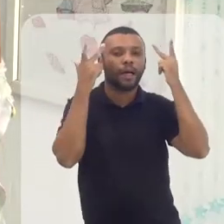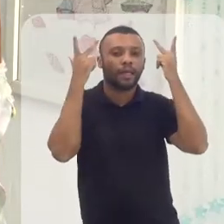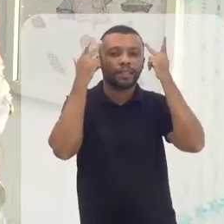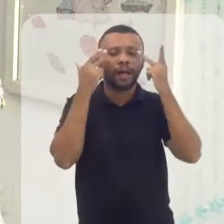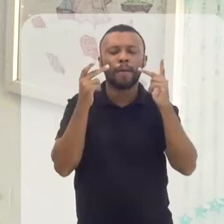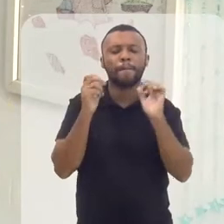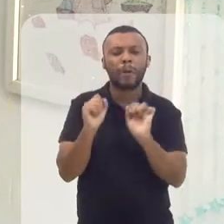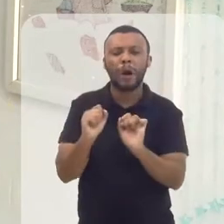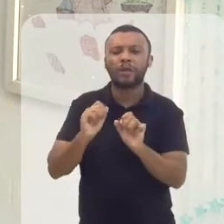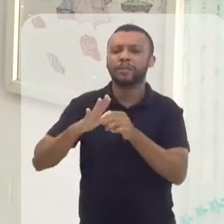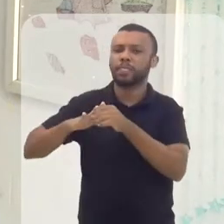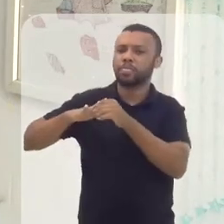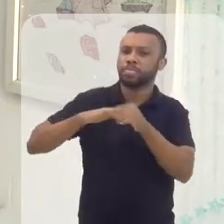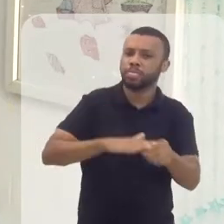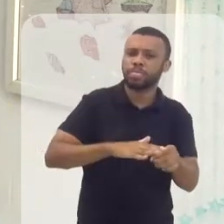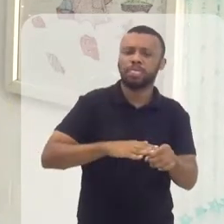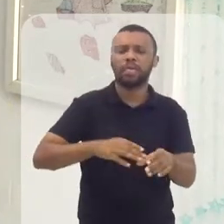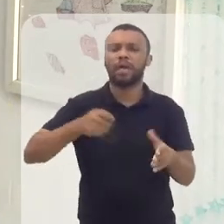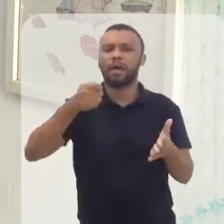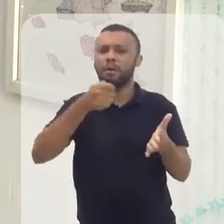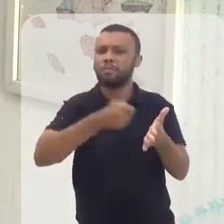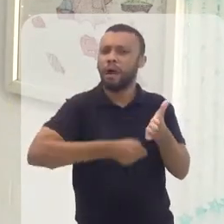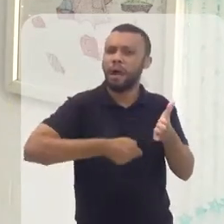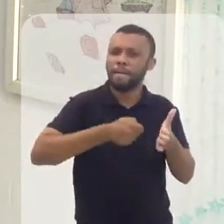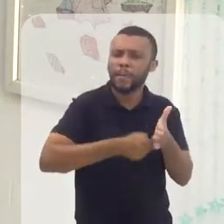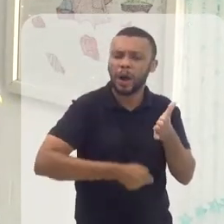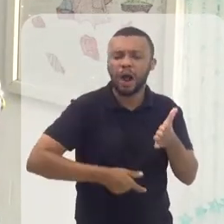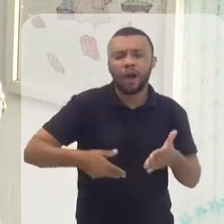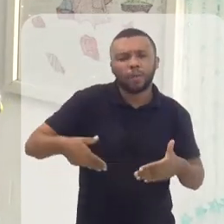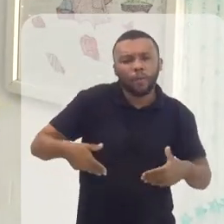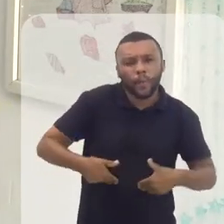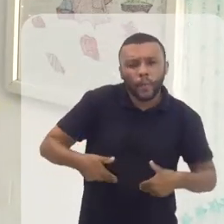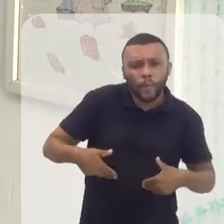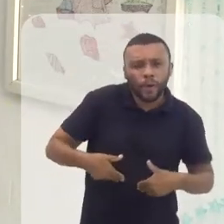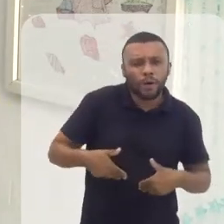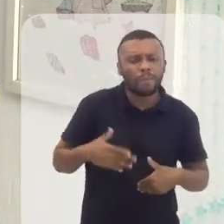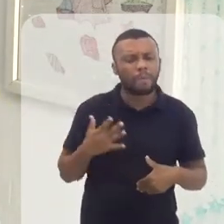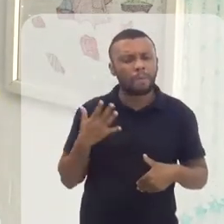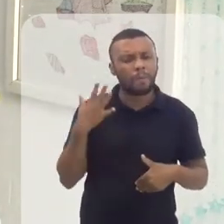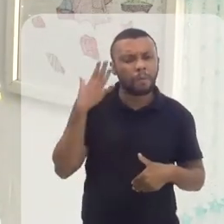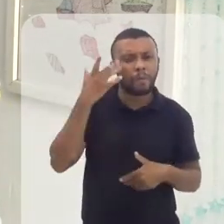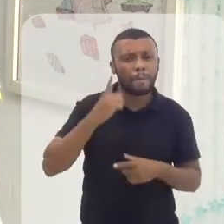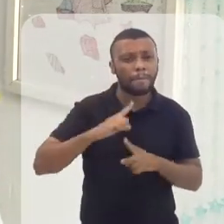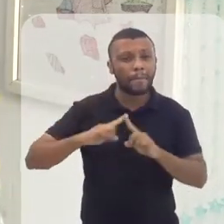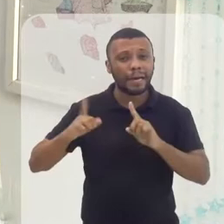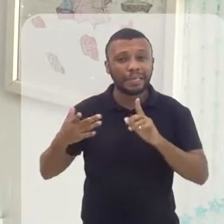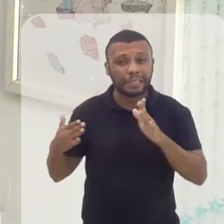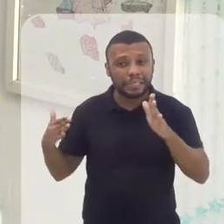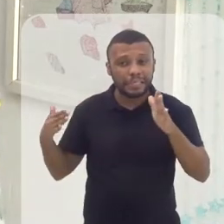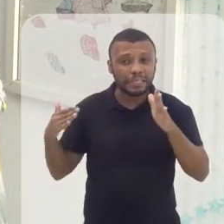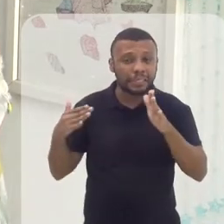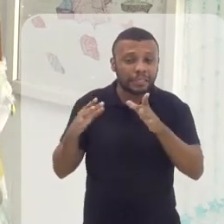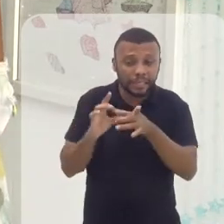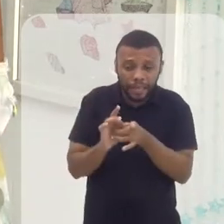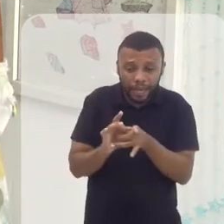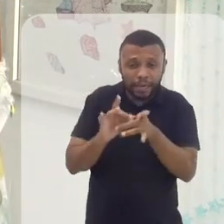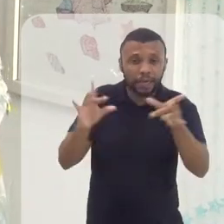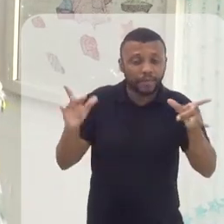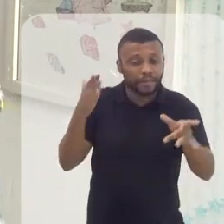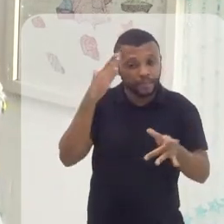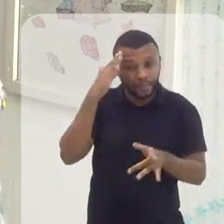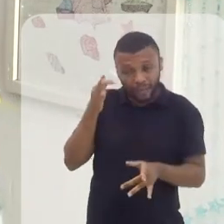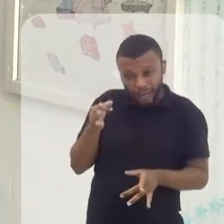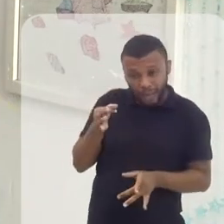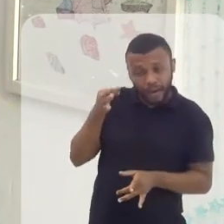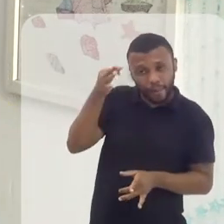Pode perseguir, pode passar fome, pode passar sufoco, mas que a fé.